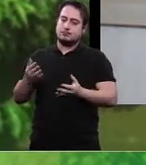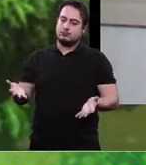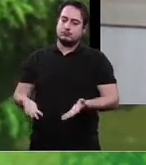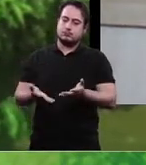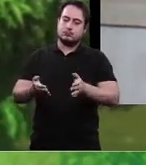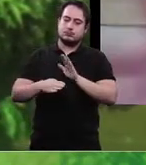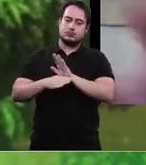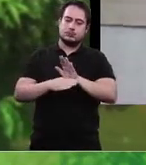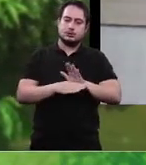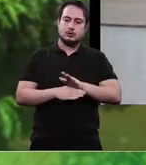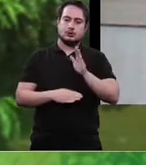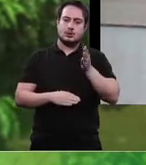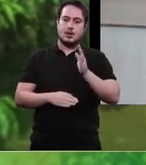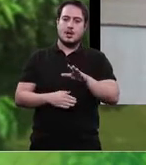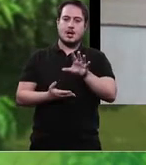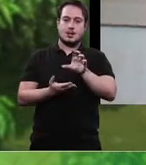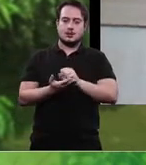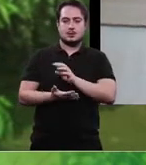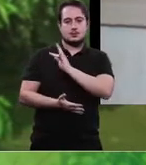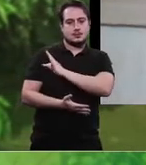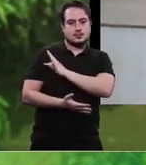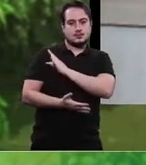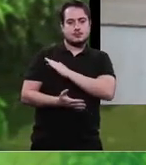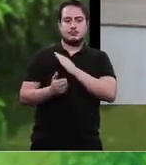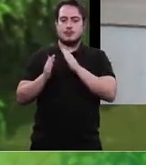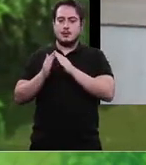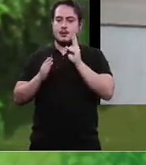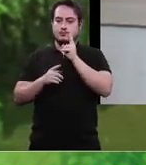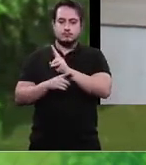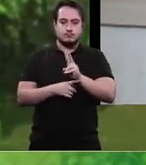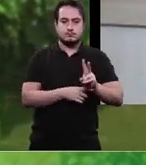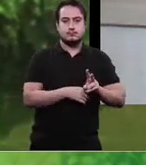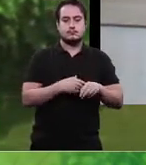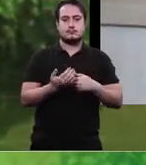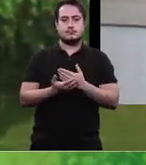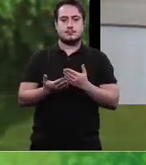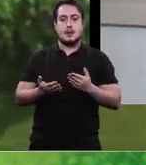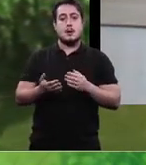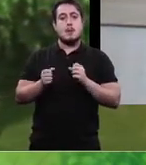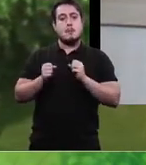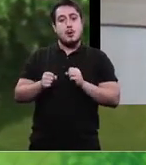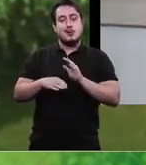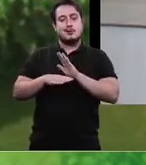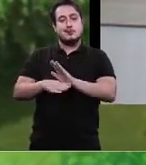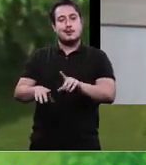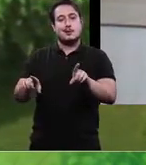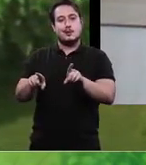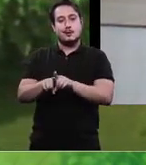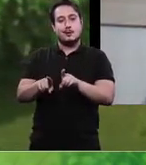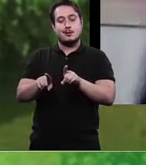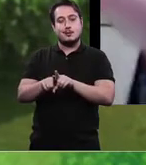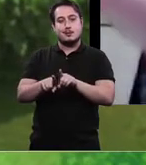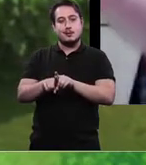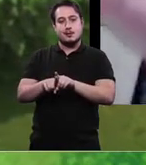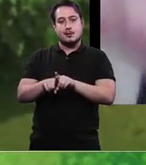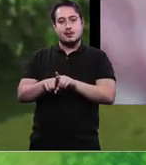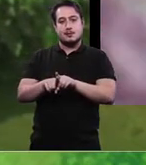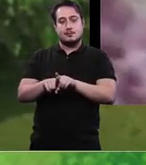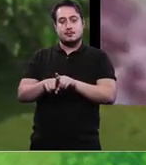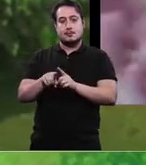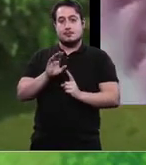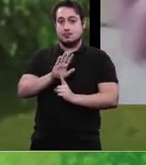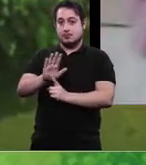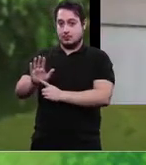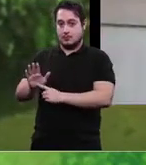colaboração, dados técnicos, acompanhamento, enfim, nos ajudar na tarefa de